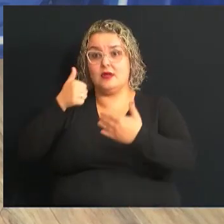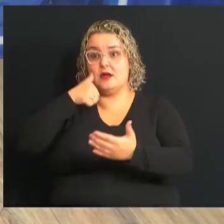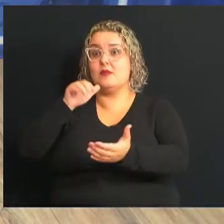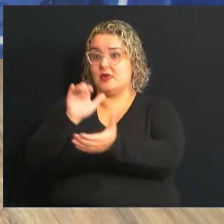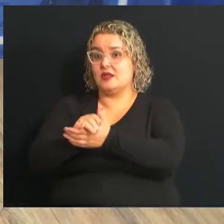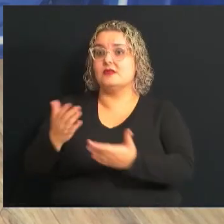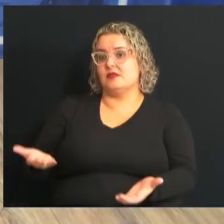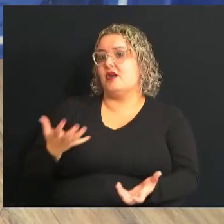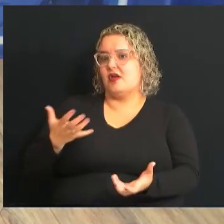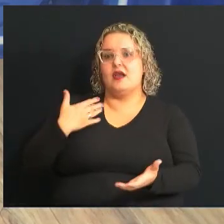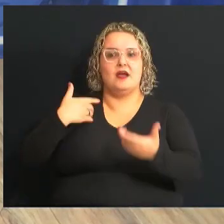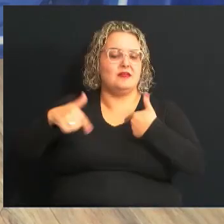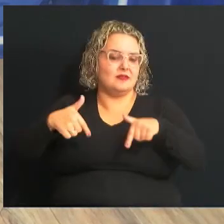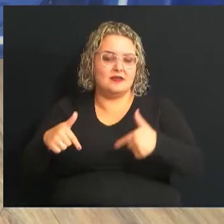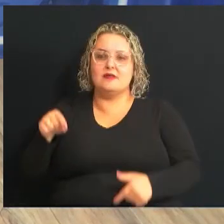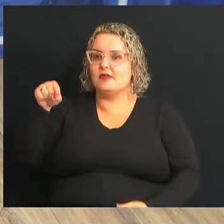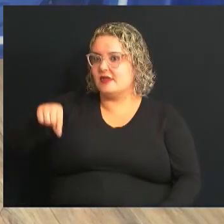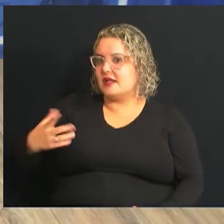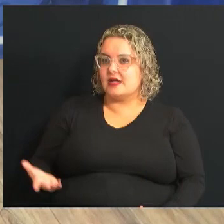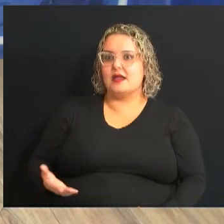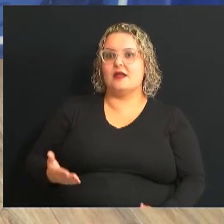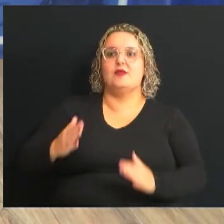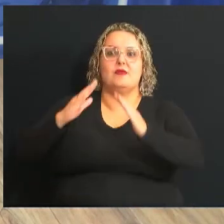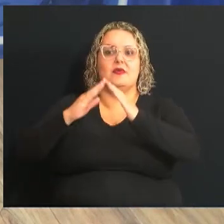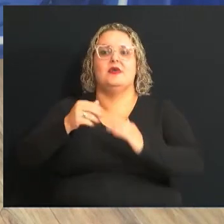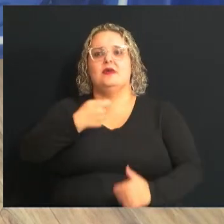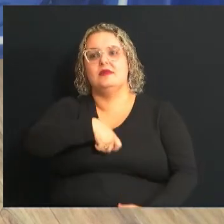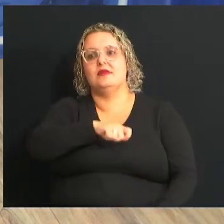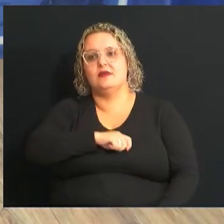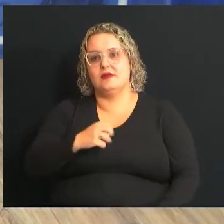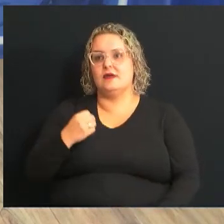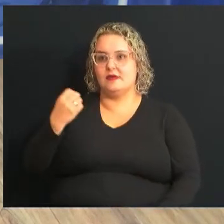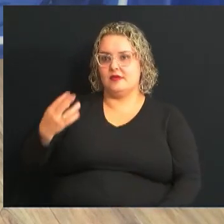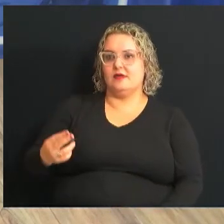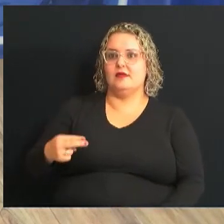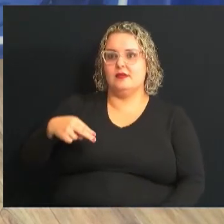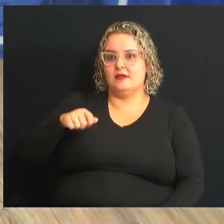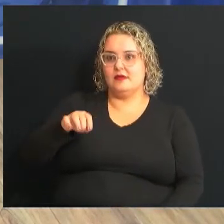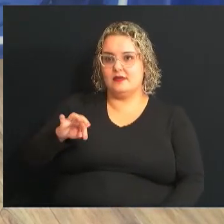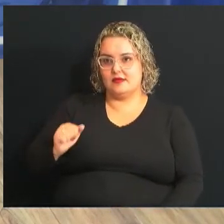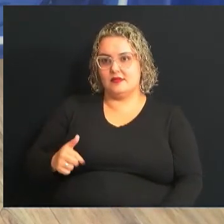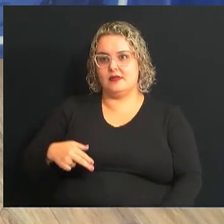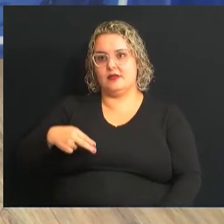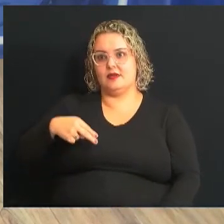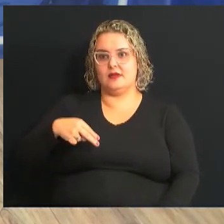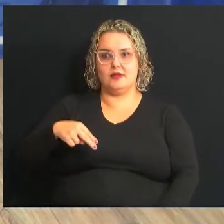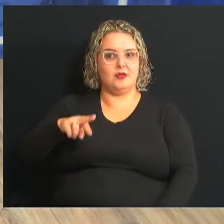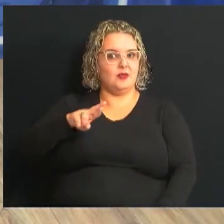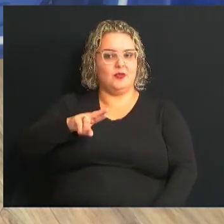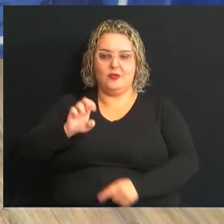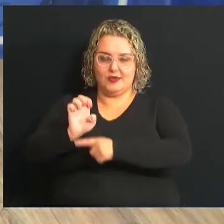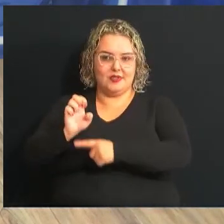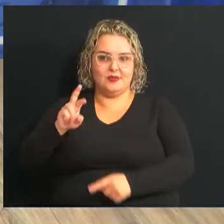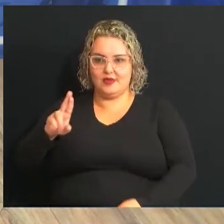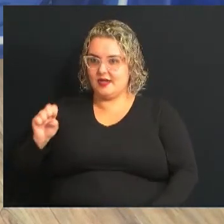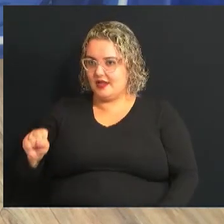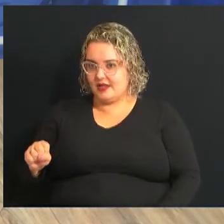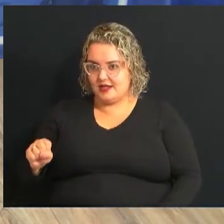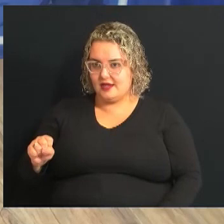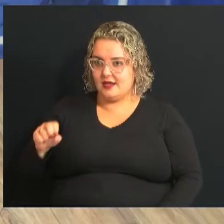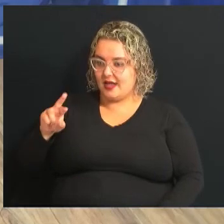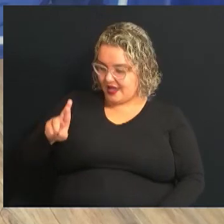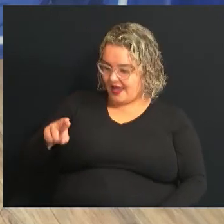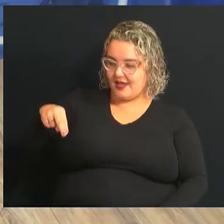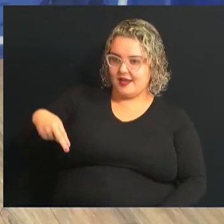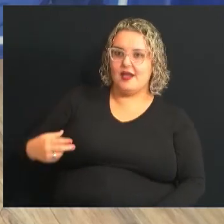trabalhar aqui, eu quero morar na Espanha. Aí eu fui fazer uma outra viagem para Natal, no Rio Grande do Norte, amei a cidade, falei para ela também, eu quero trabalhar